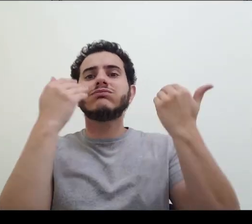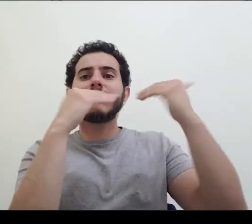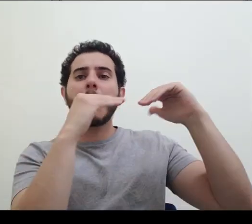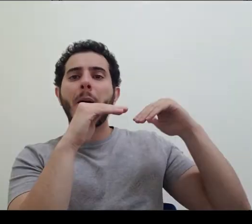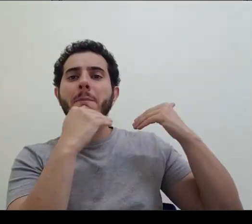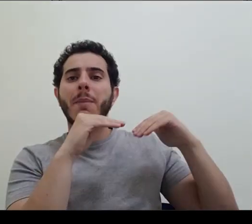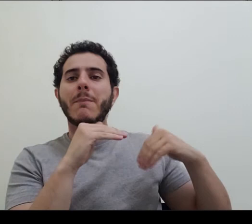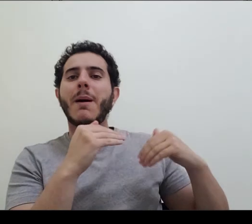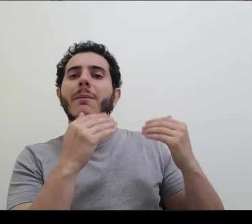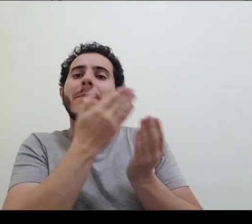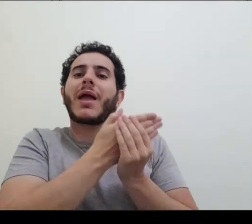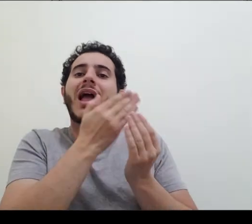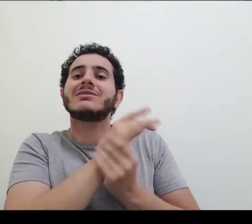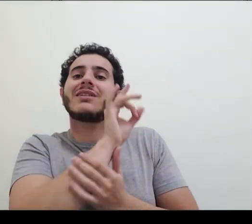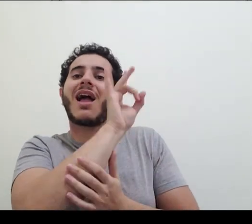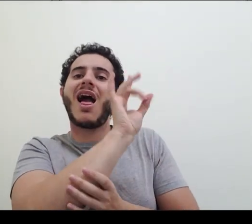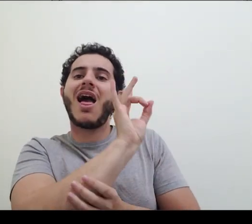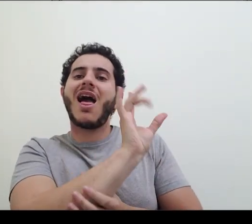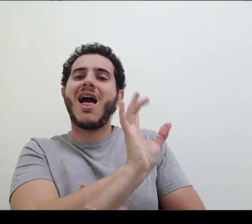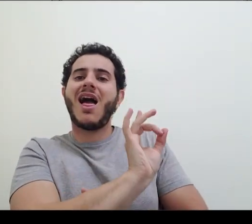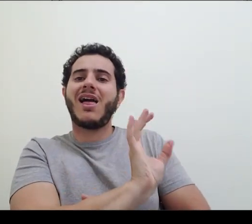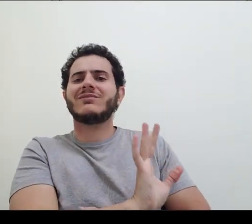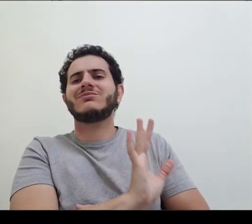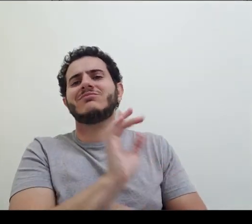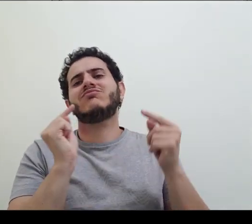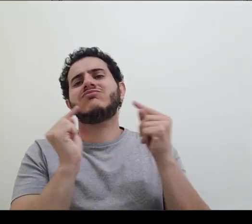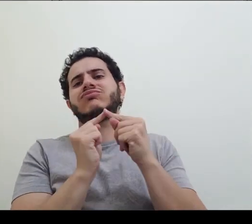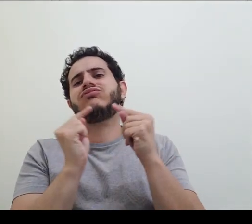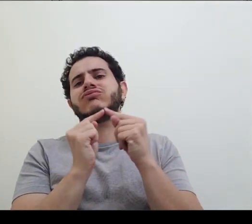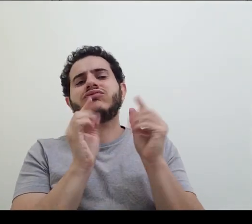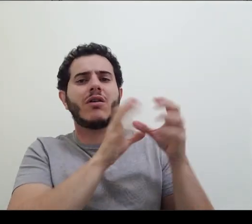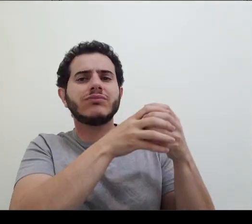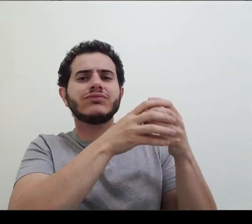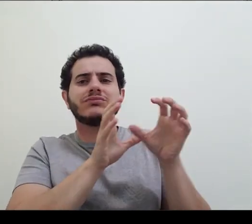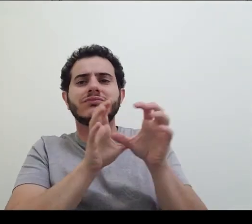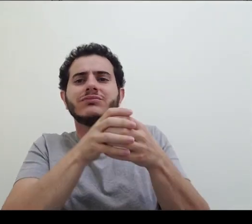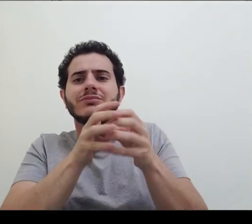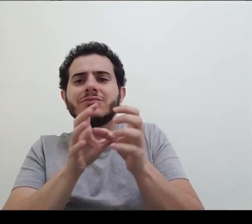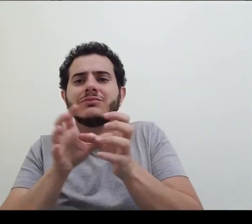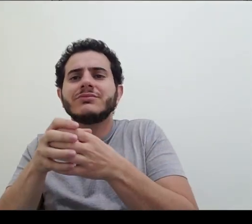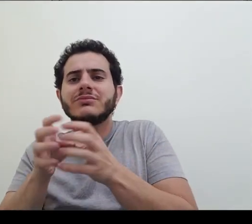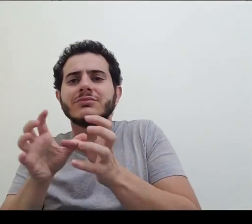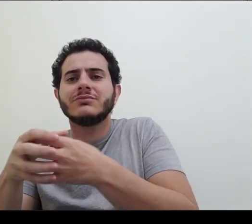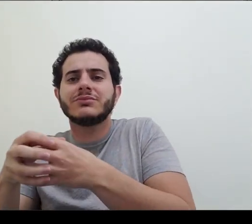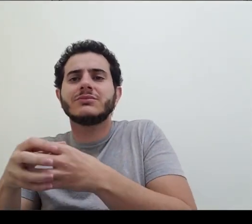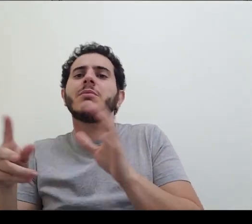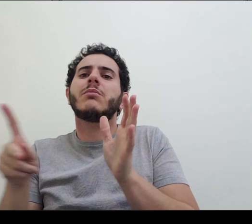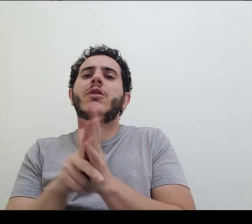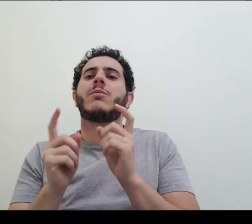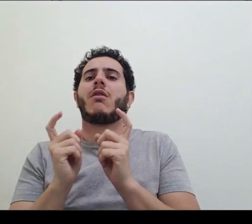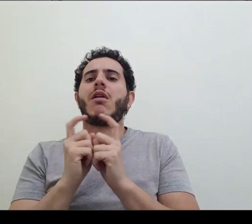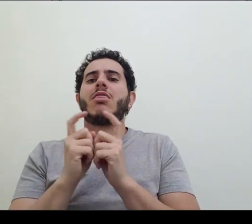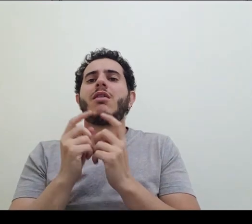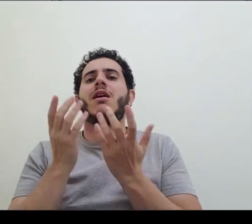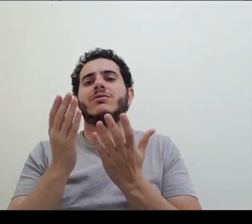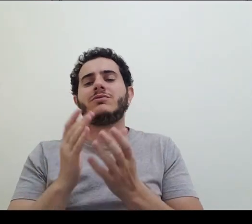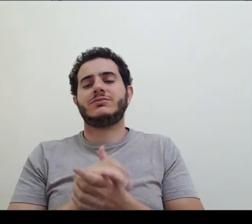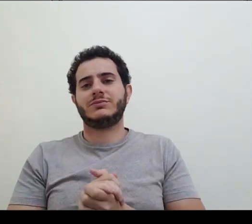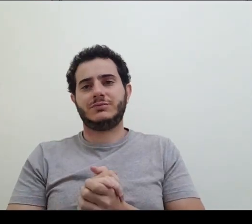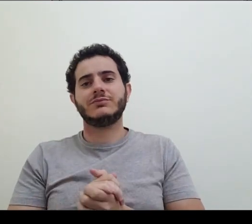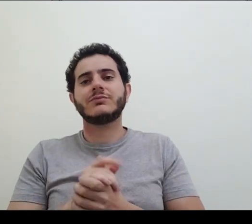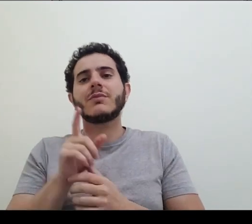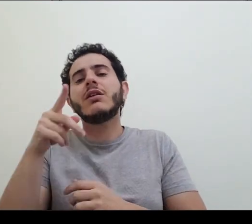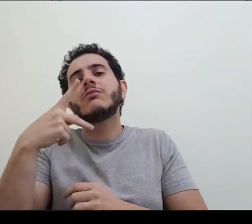viagem que você fotografar, que você fizer, você coloca uma coleção aqui. E aí você pode dividir por catálogos.